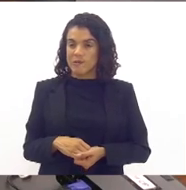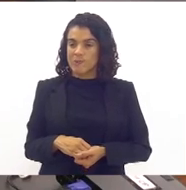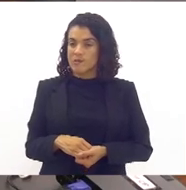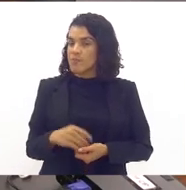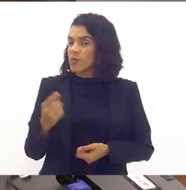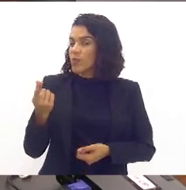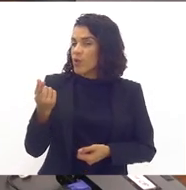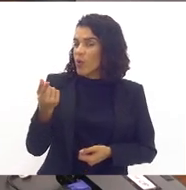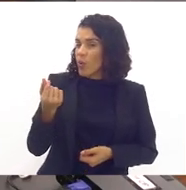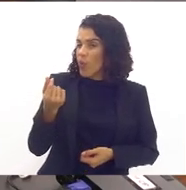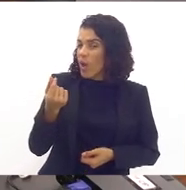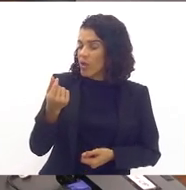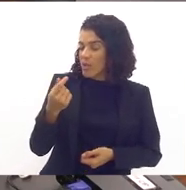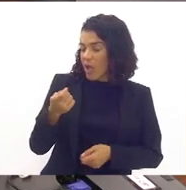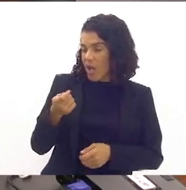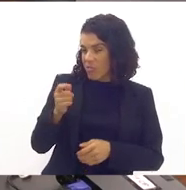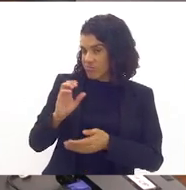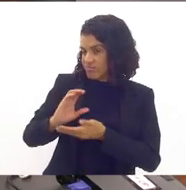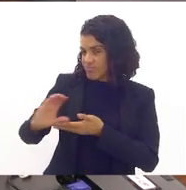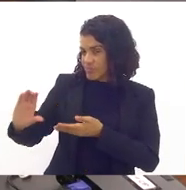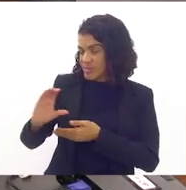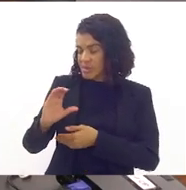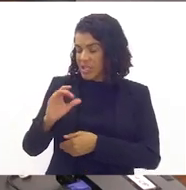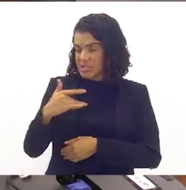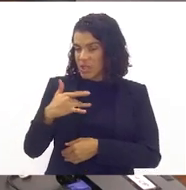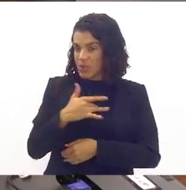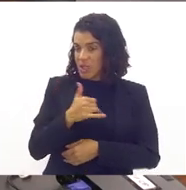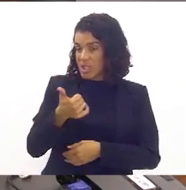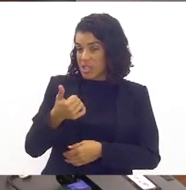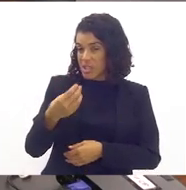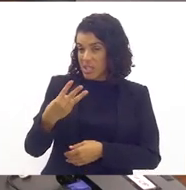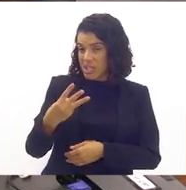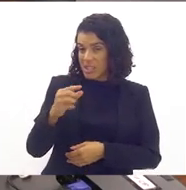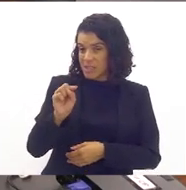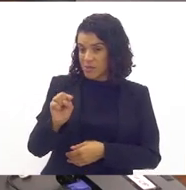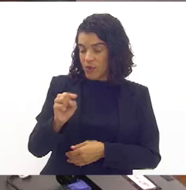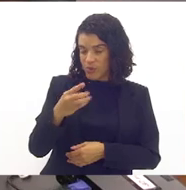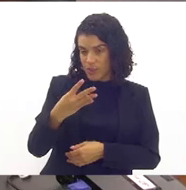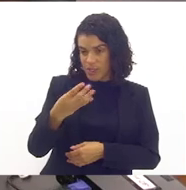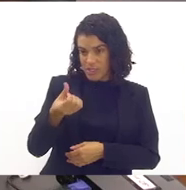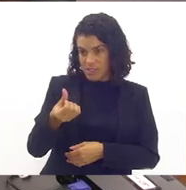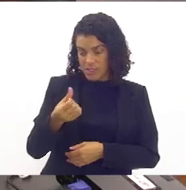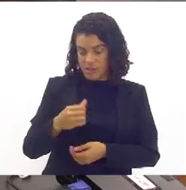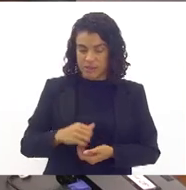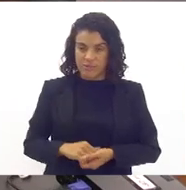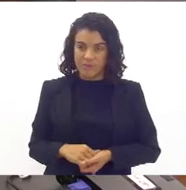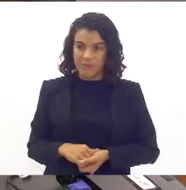Quanto está a saúde? 13, já? Está 13? 13,46.